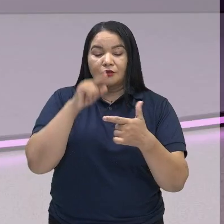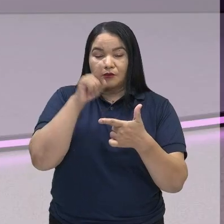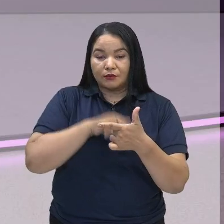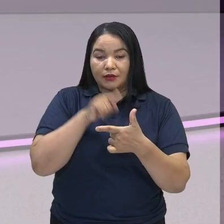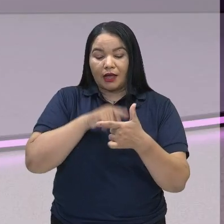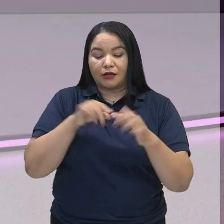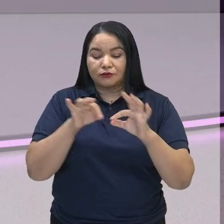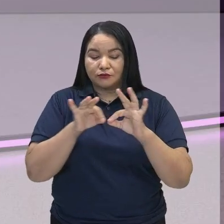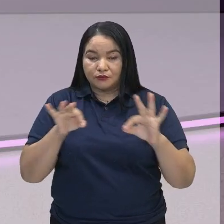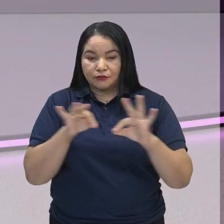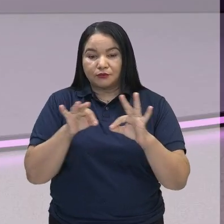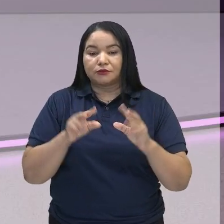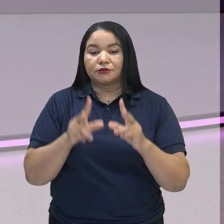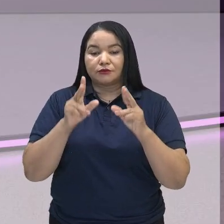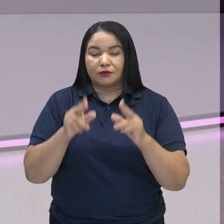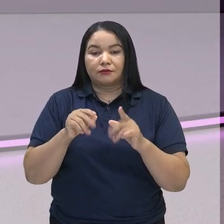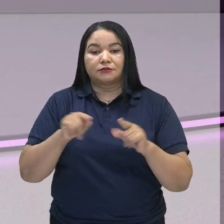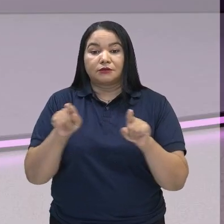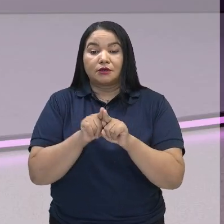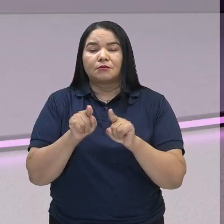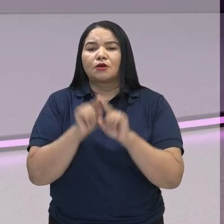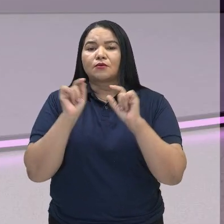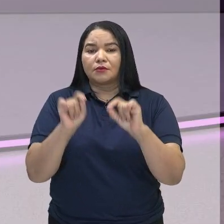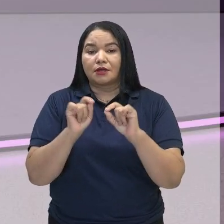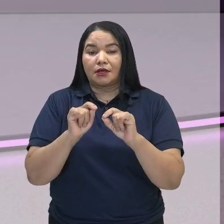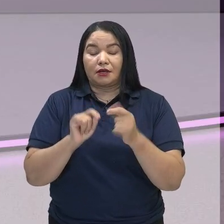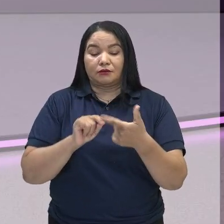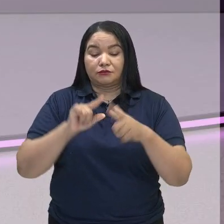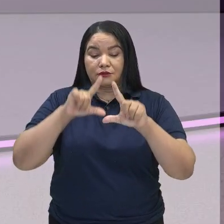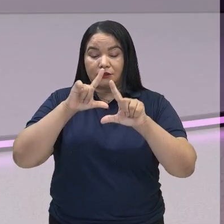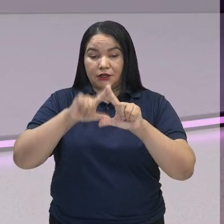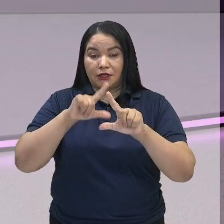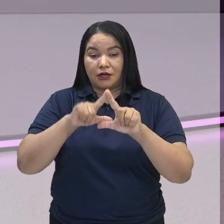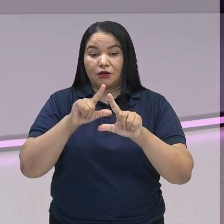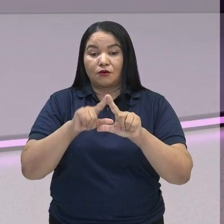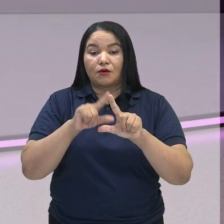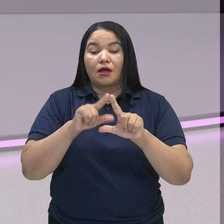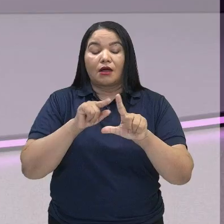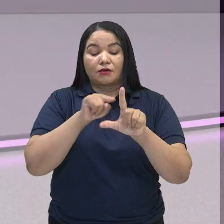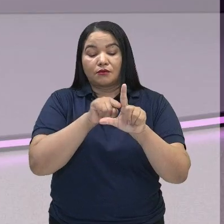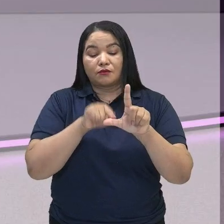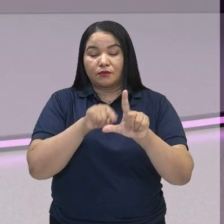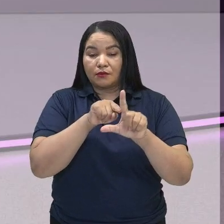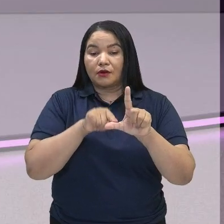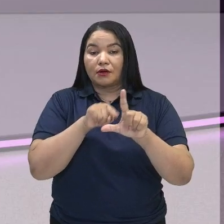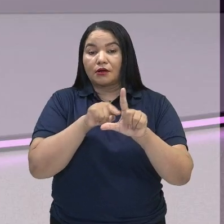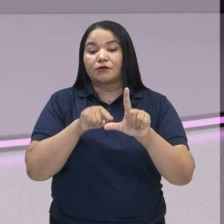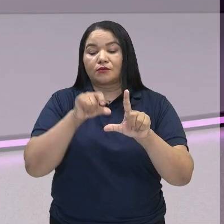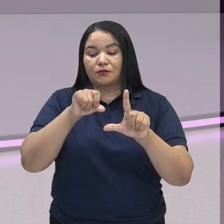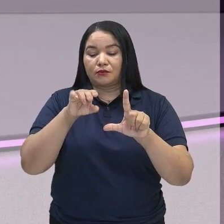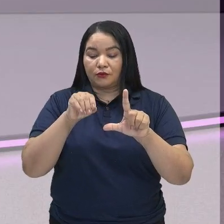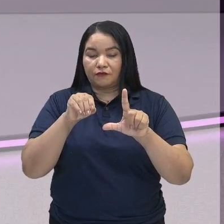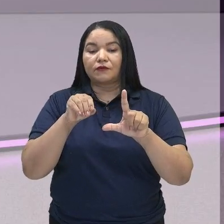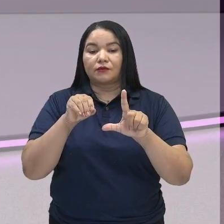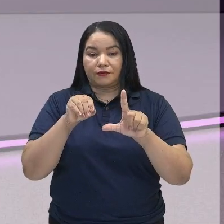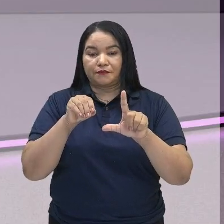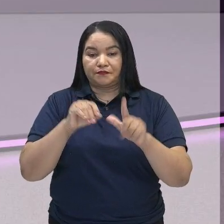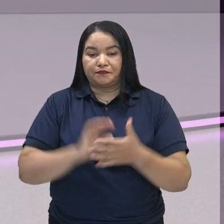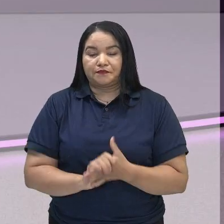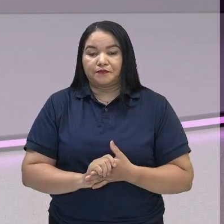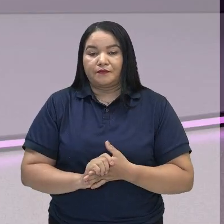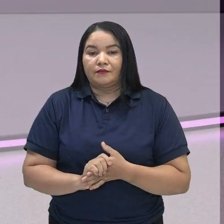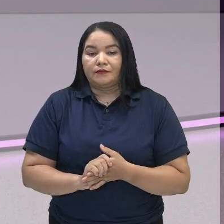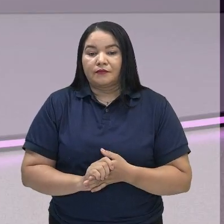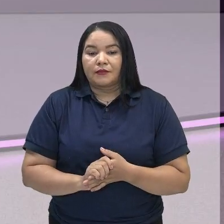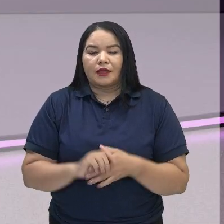ó, triângulo cujo um de seus lados, um de seus ângulos medem obrigatoriamente 90 graus. Tudo bem?